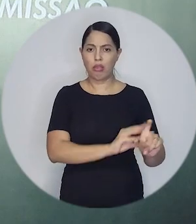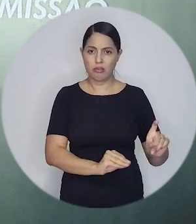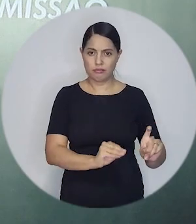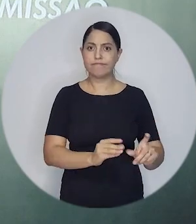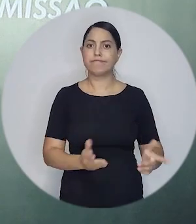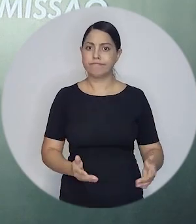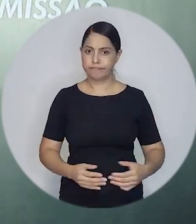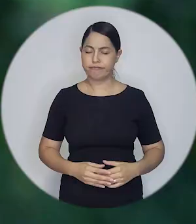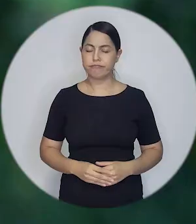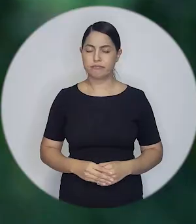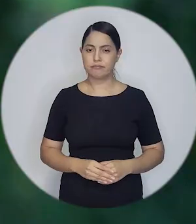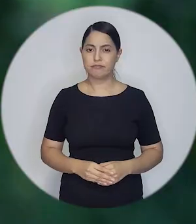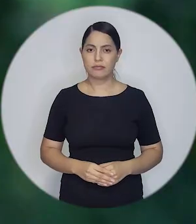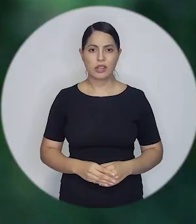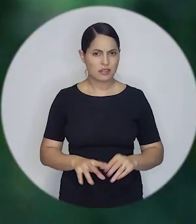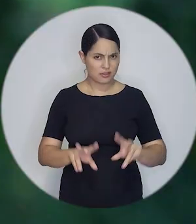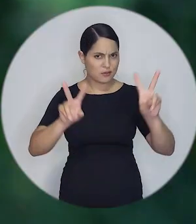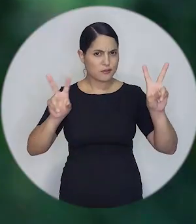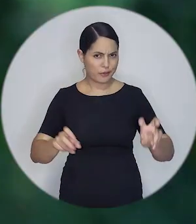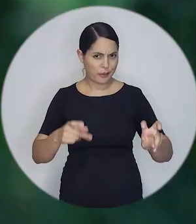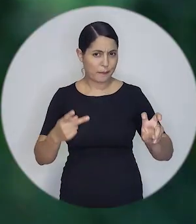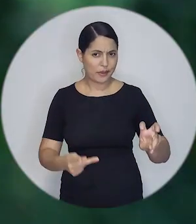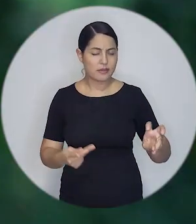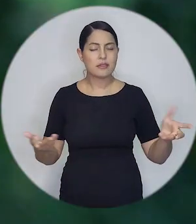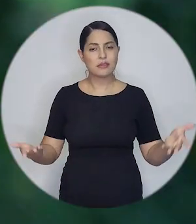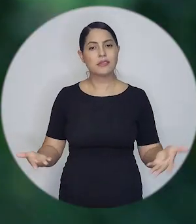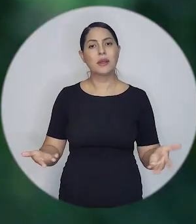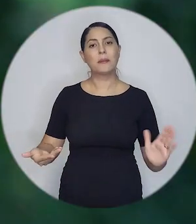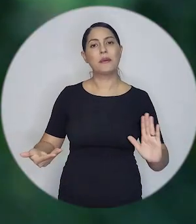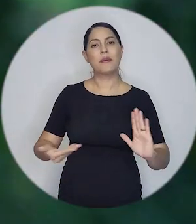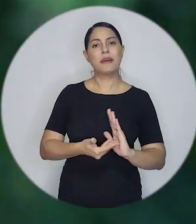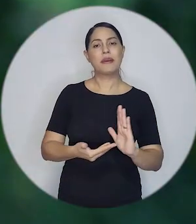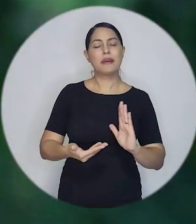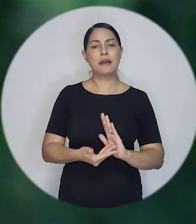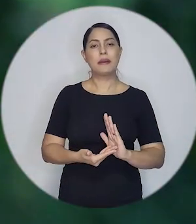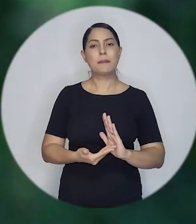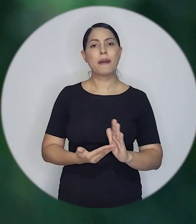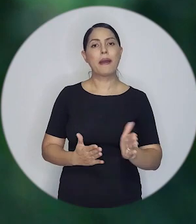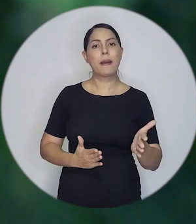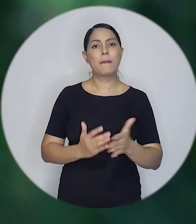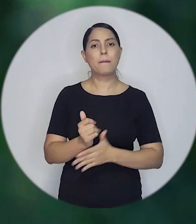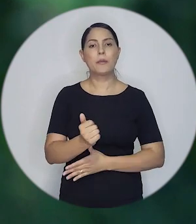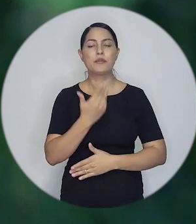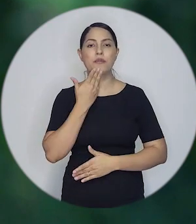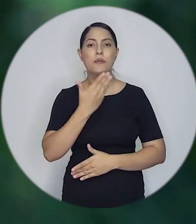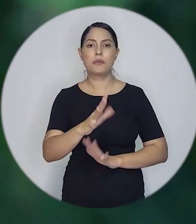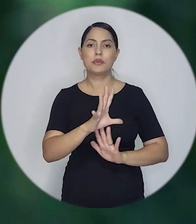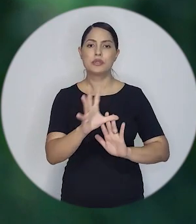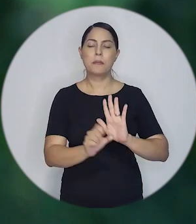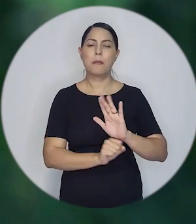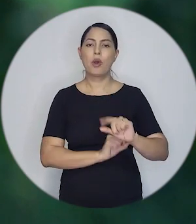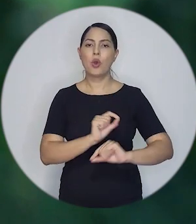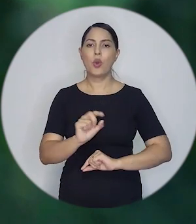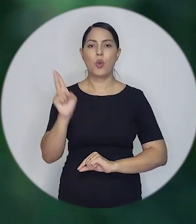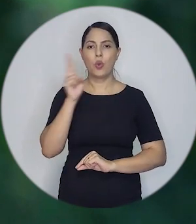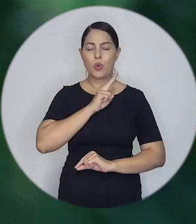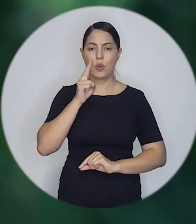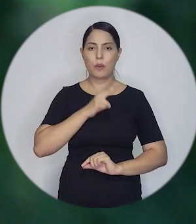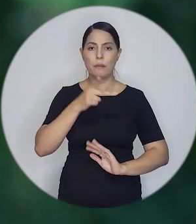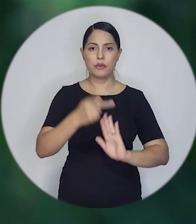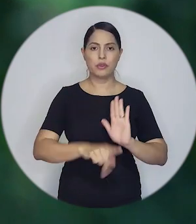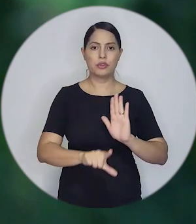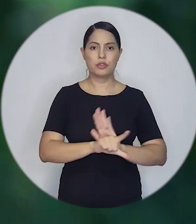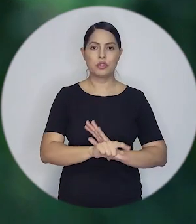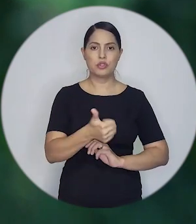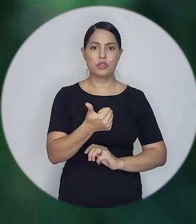ao assédio moral e sexual. Falando nisso, a Câmara dos Deputados aprovou também, de forma simbólica, o pedido de regime de urgência para o projeto